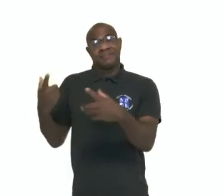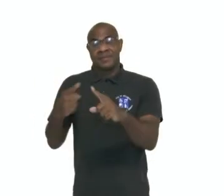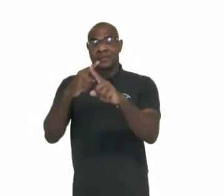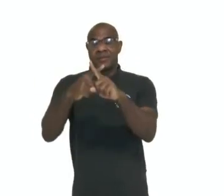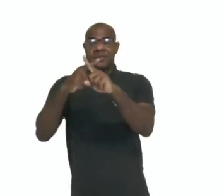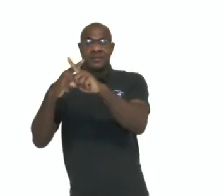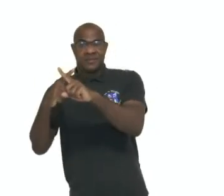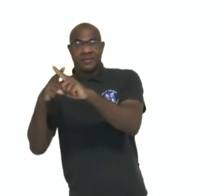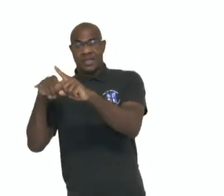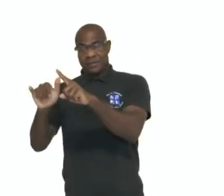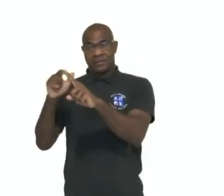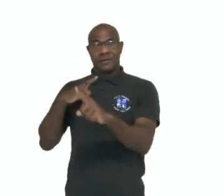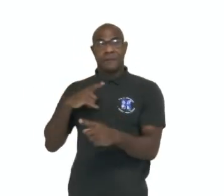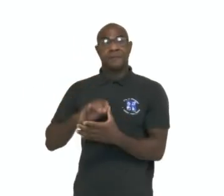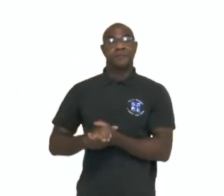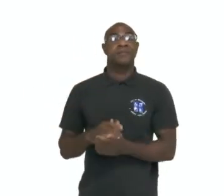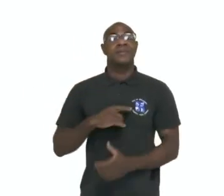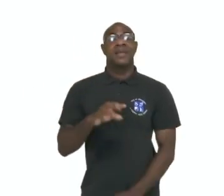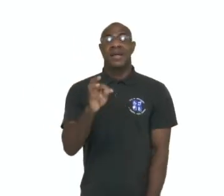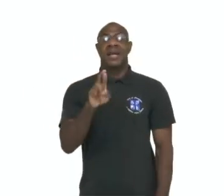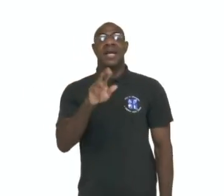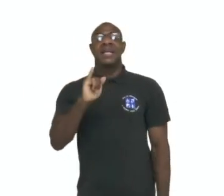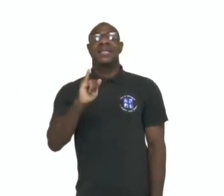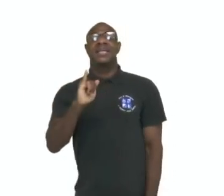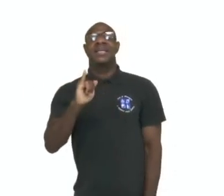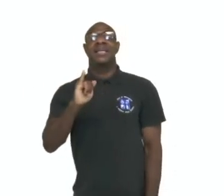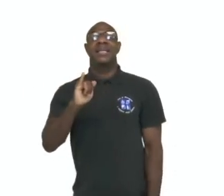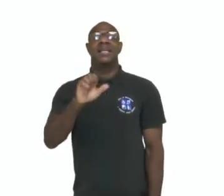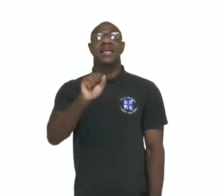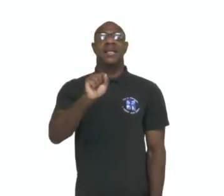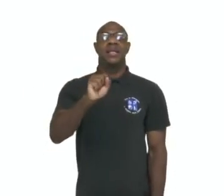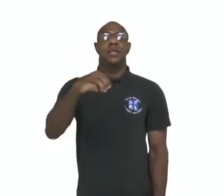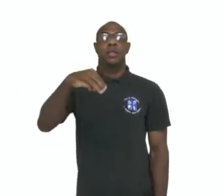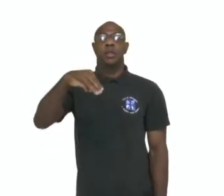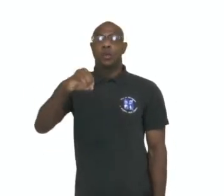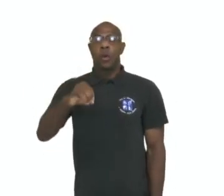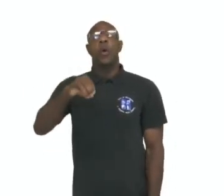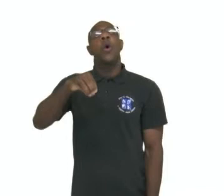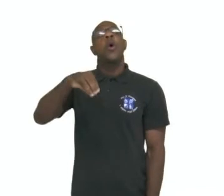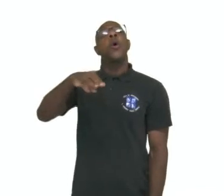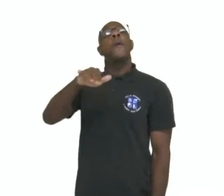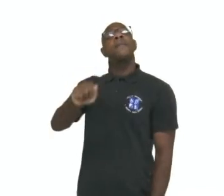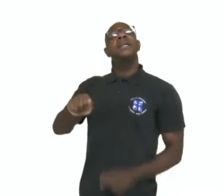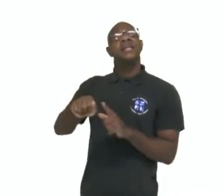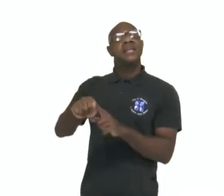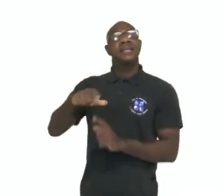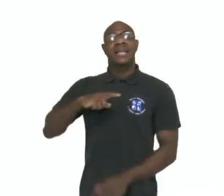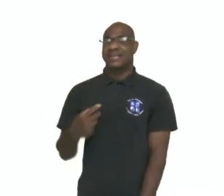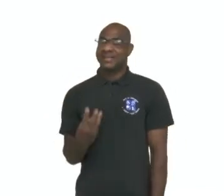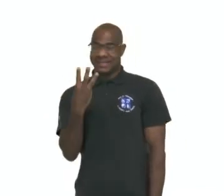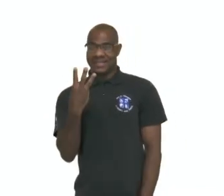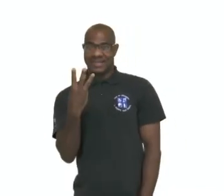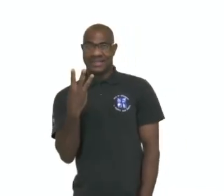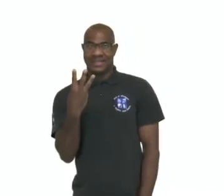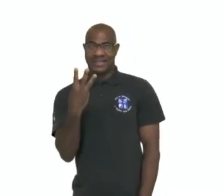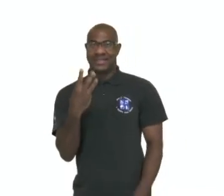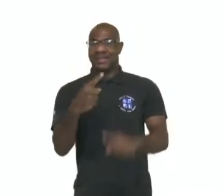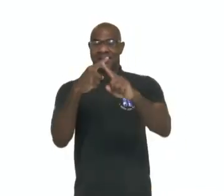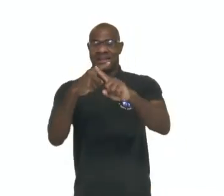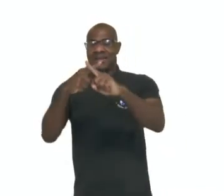também denominada trissomia de 3, ok? E o portador possui, então,